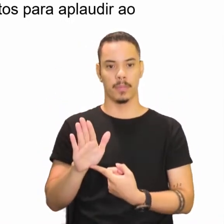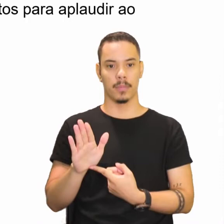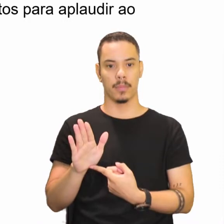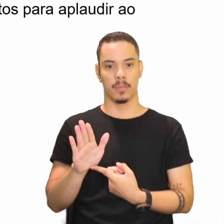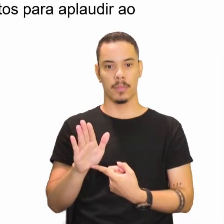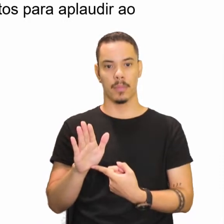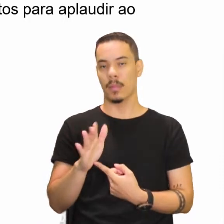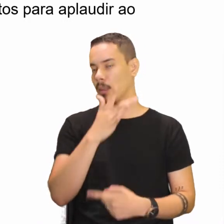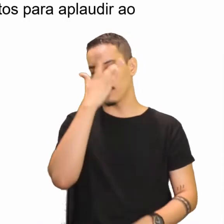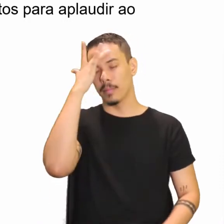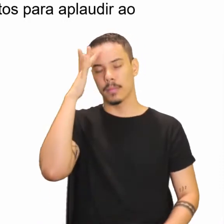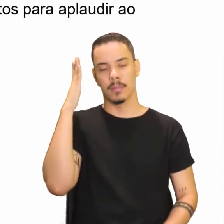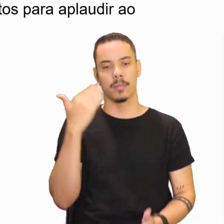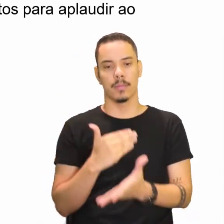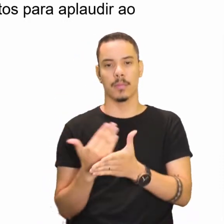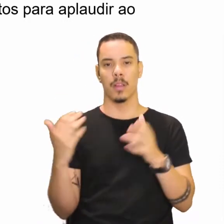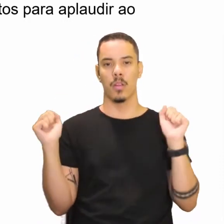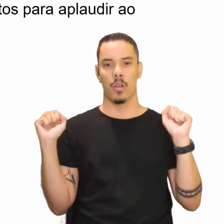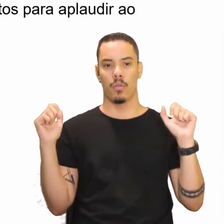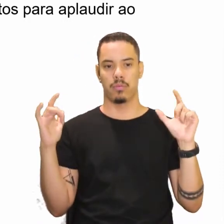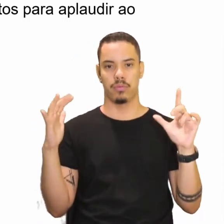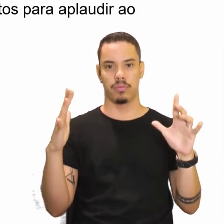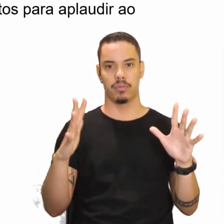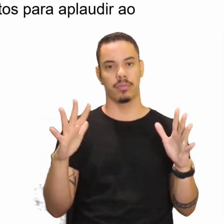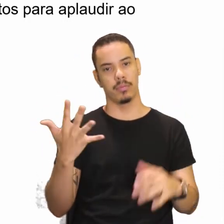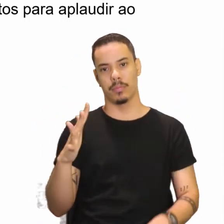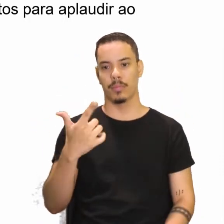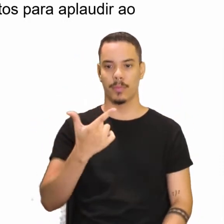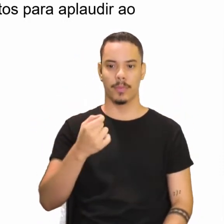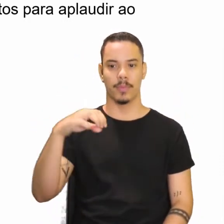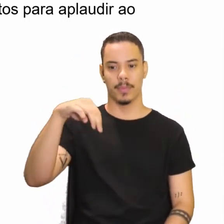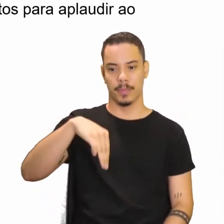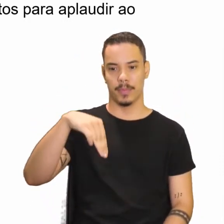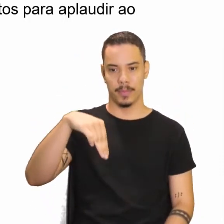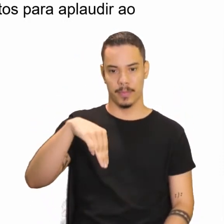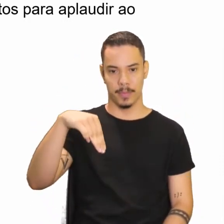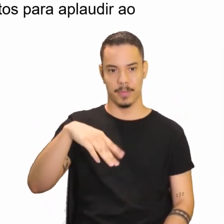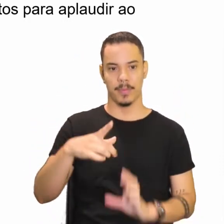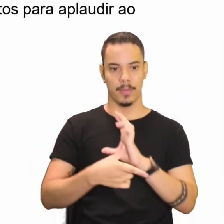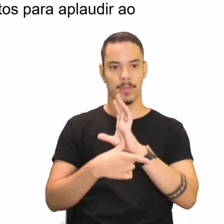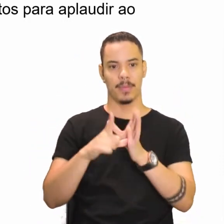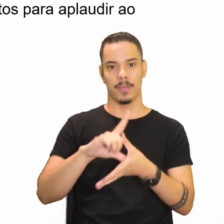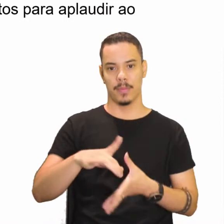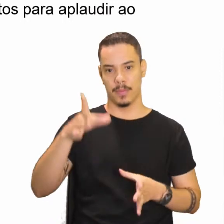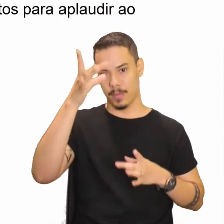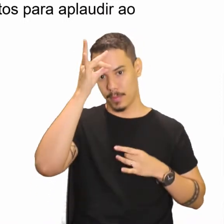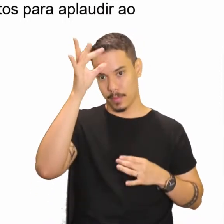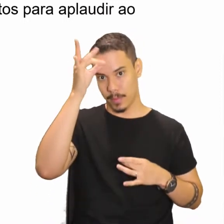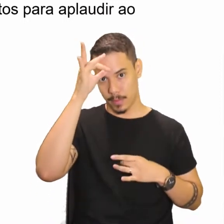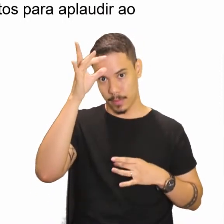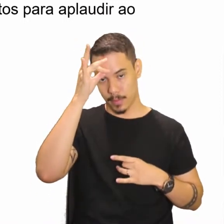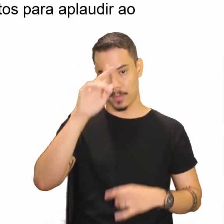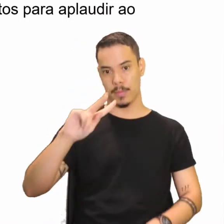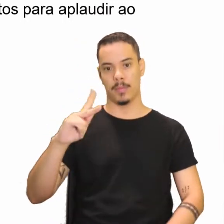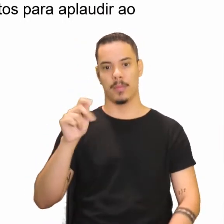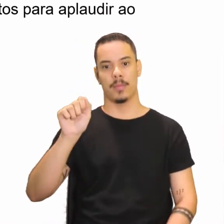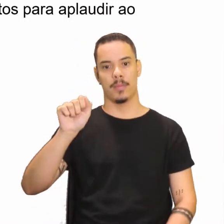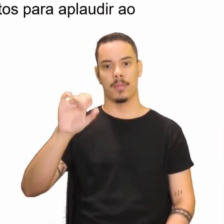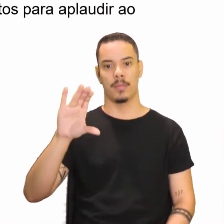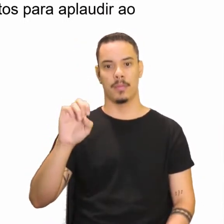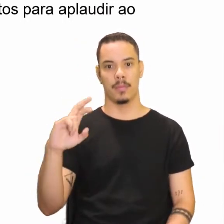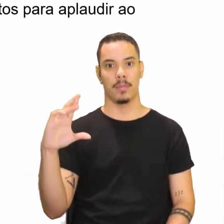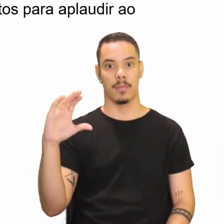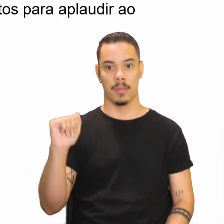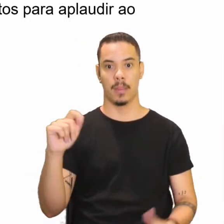cerca de, faz 20 minutos. Opa, olha que macete bacana. Então, vai ficar o